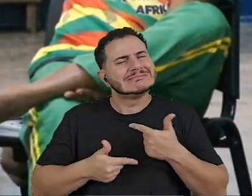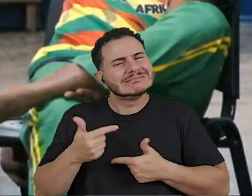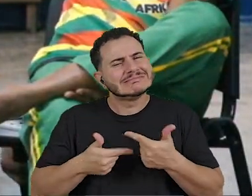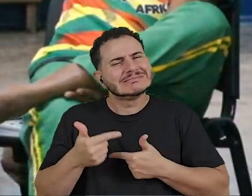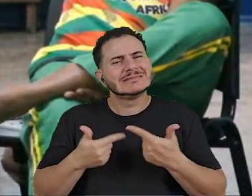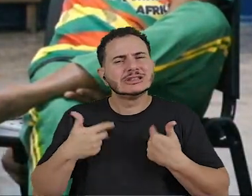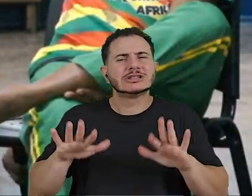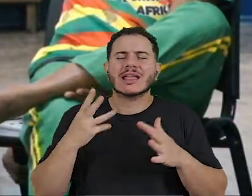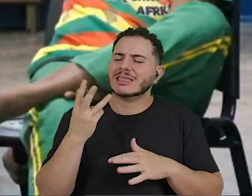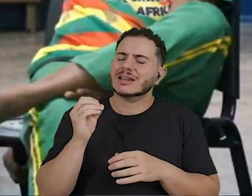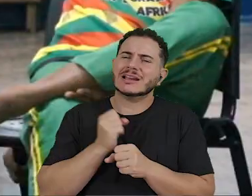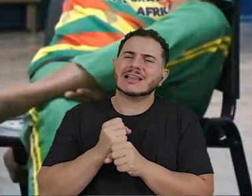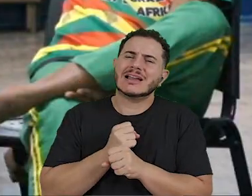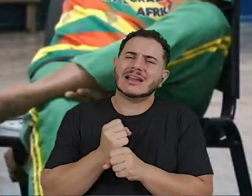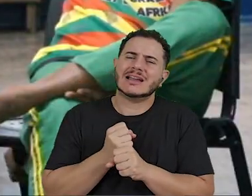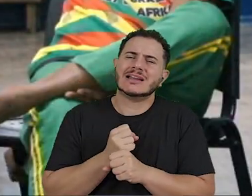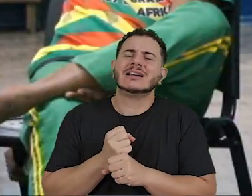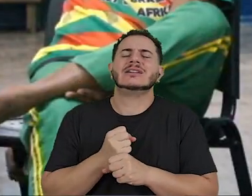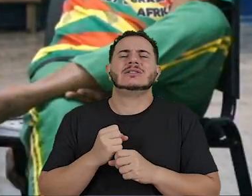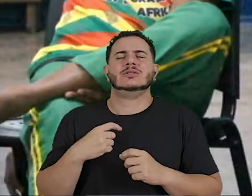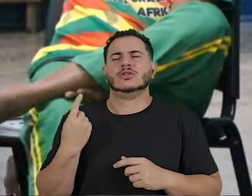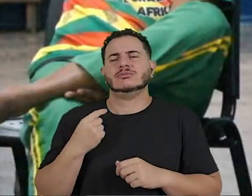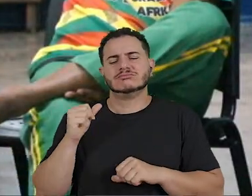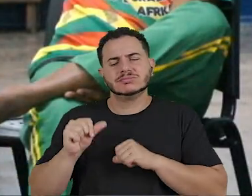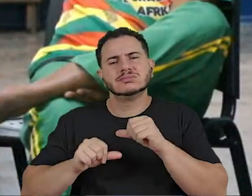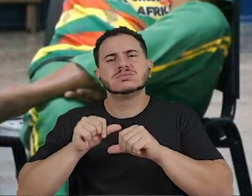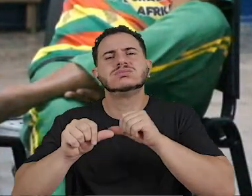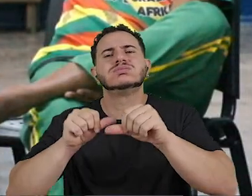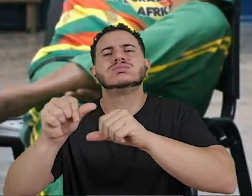anos. Né? Essas modificações,